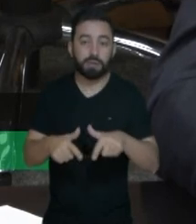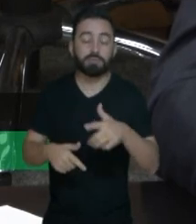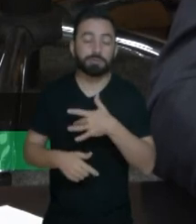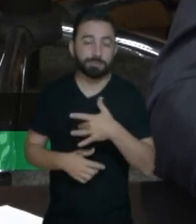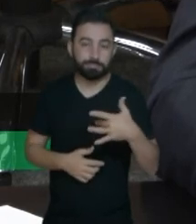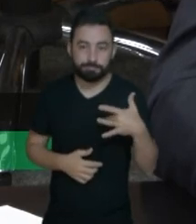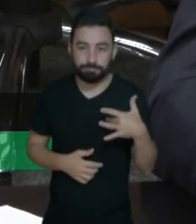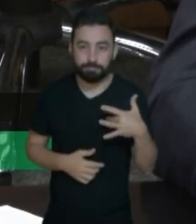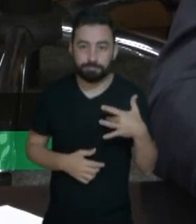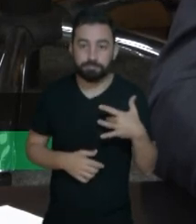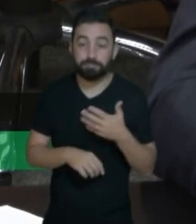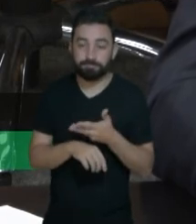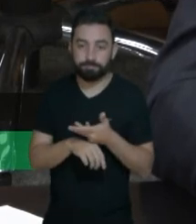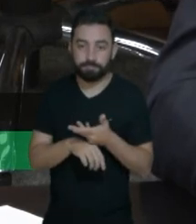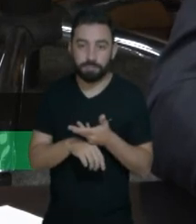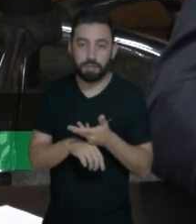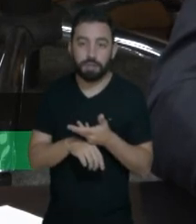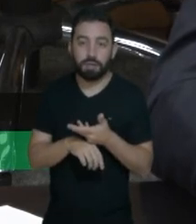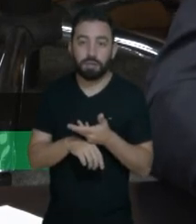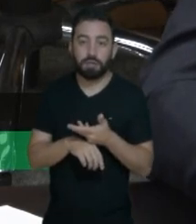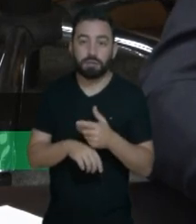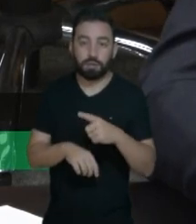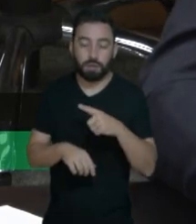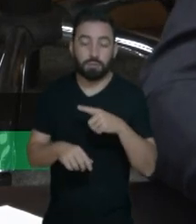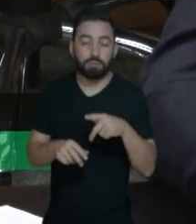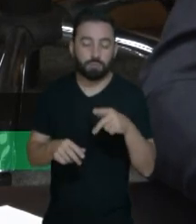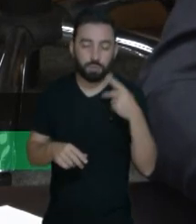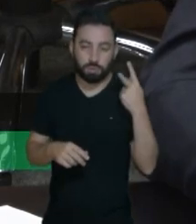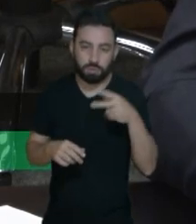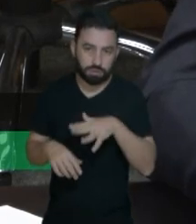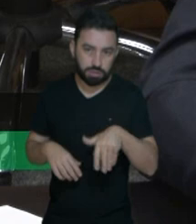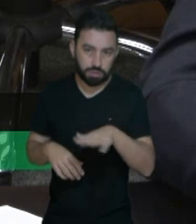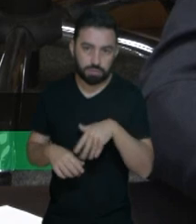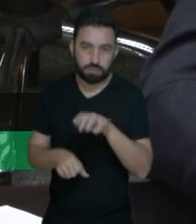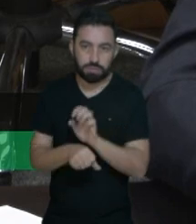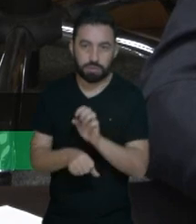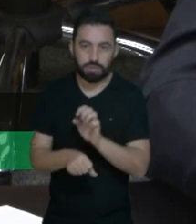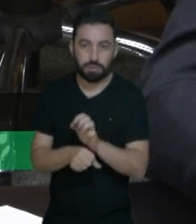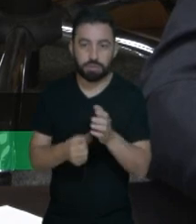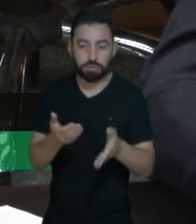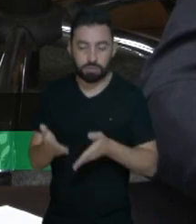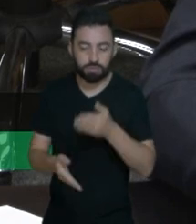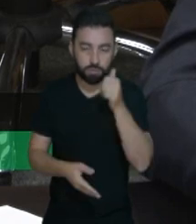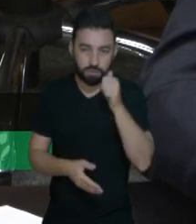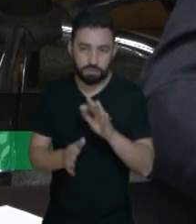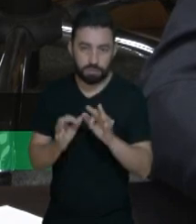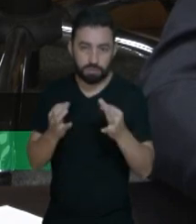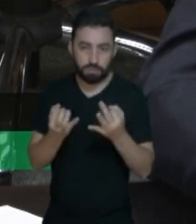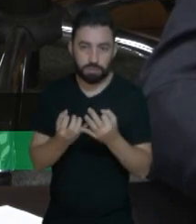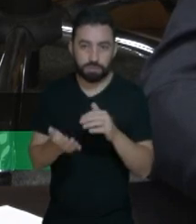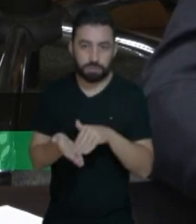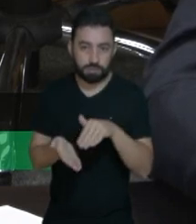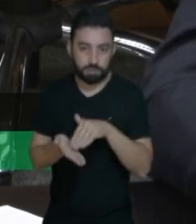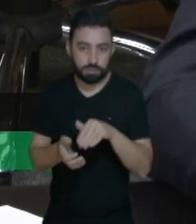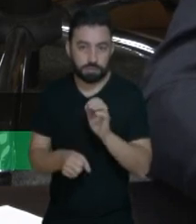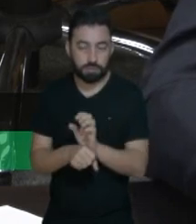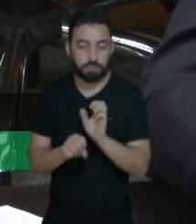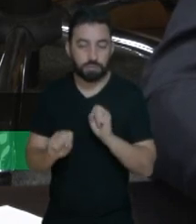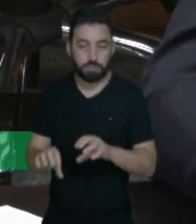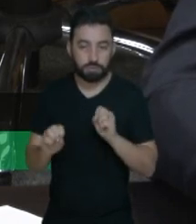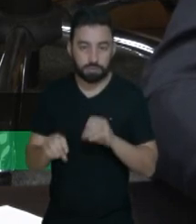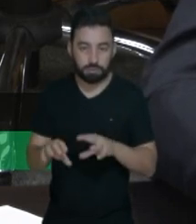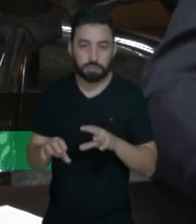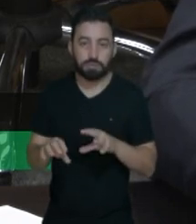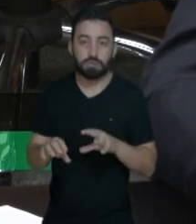diligência Procuradoria Geral do Estado Secretaria de Assistência Social mulher e família Secretaria de Estado da Educação